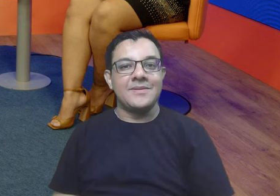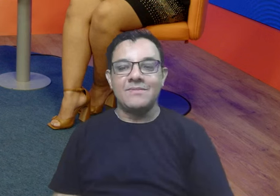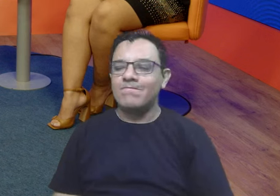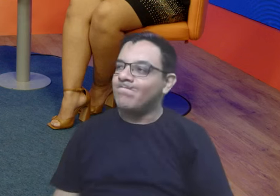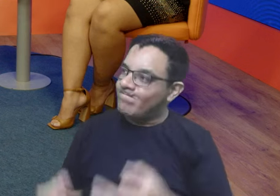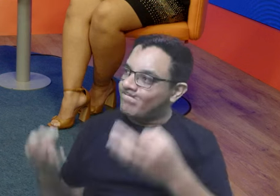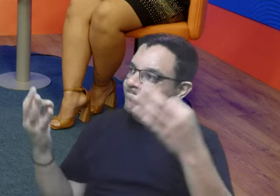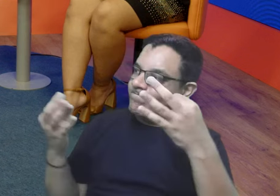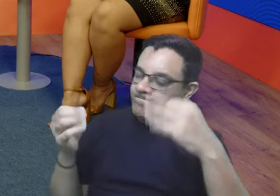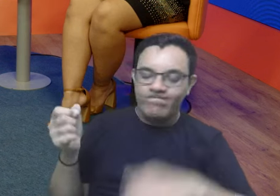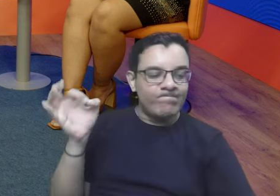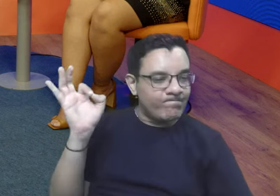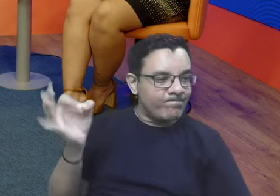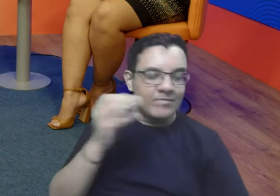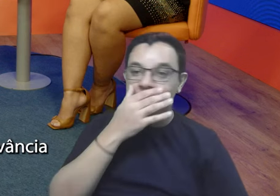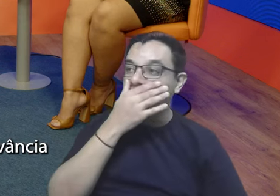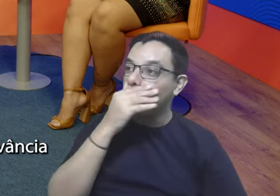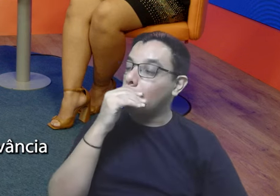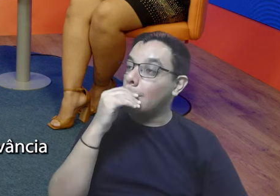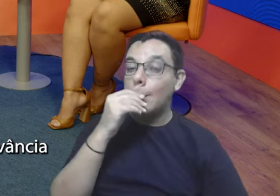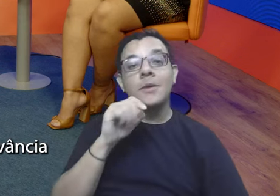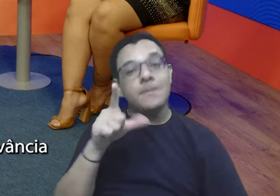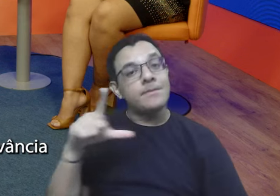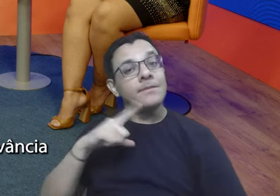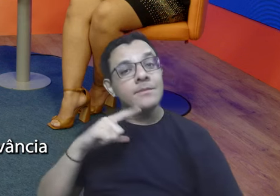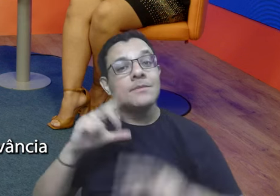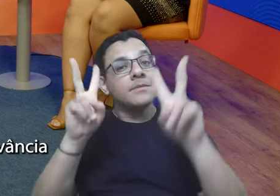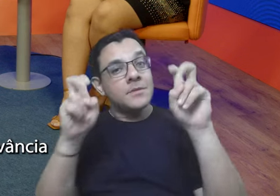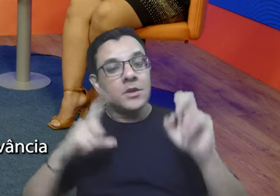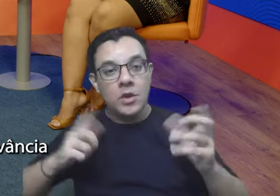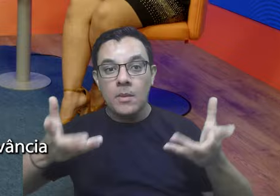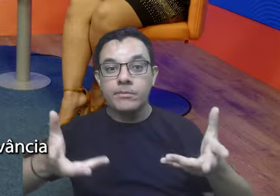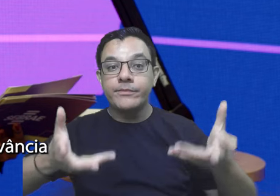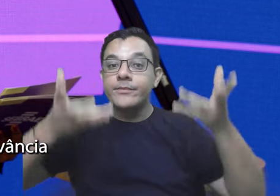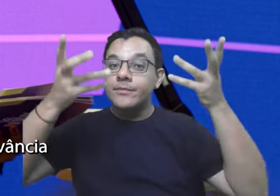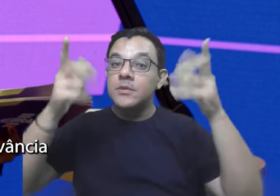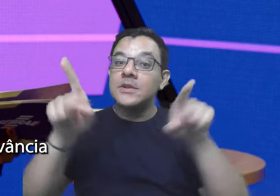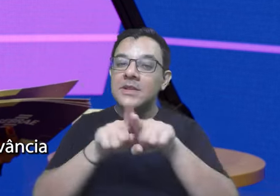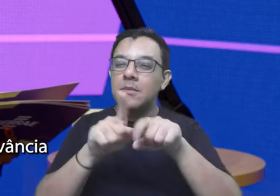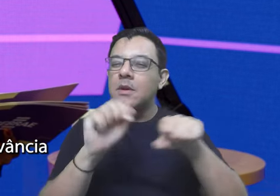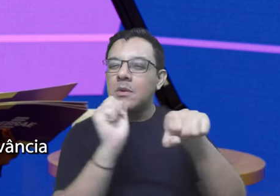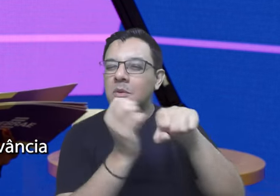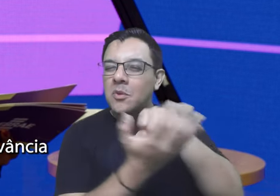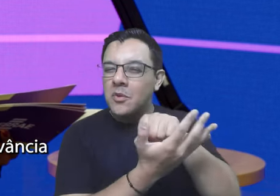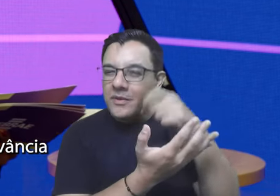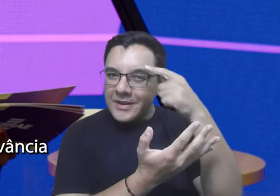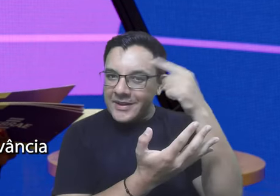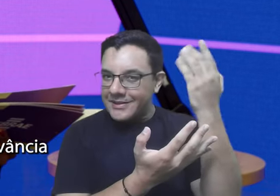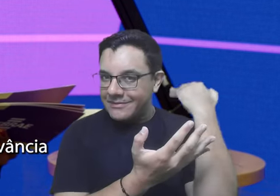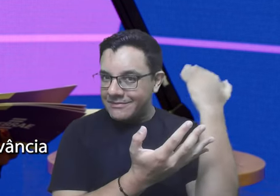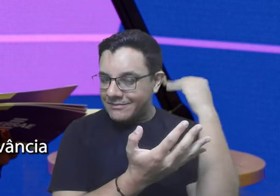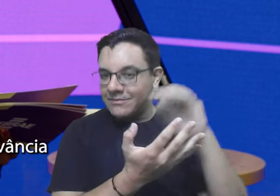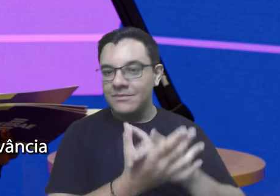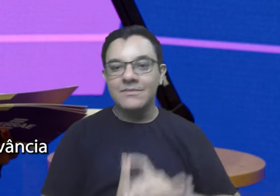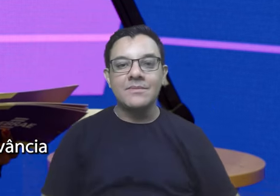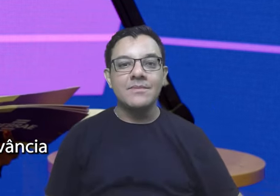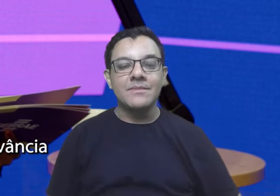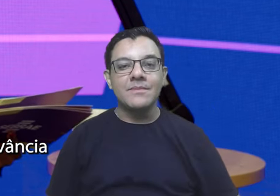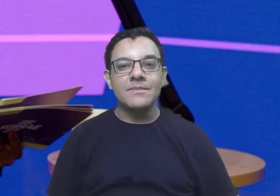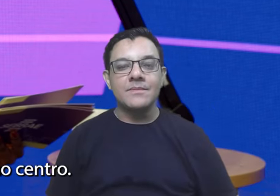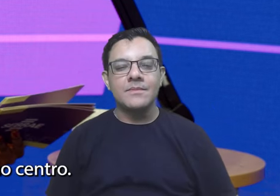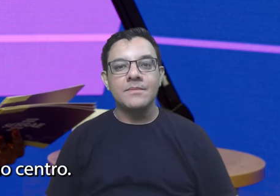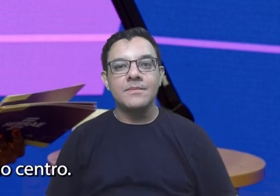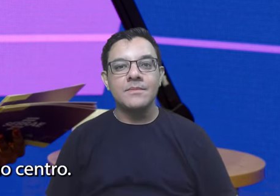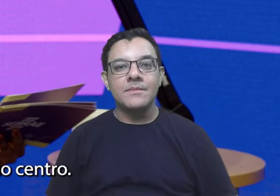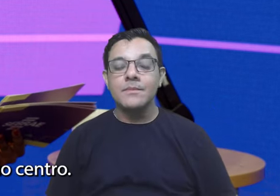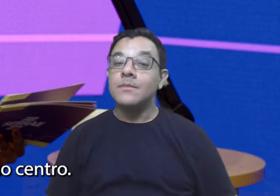perfeito e esse tema ele também ganha força e relevância no covid-19 né